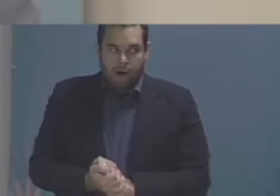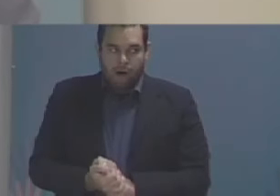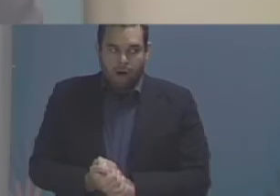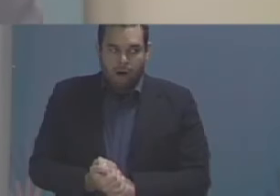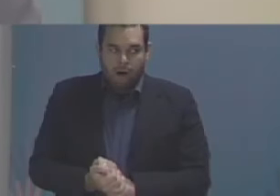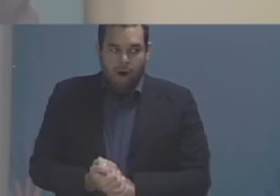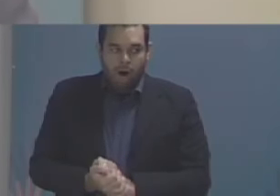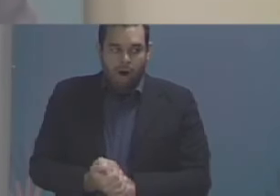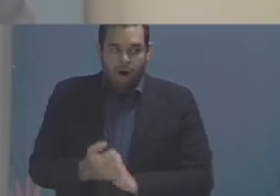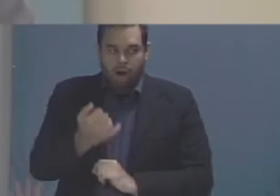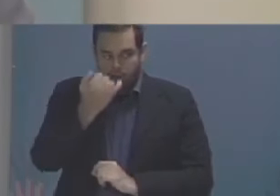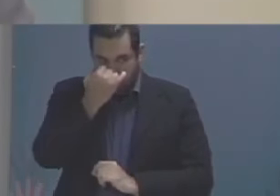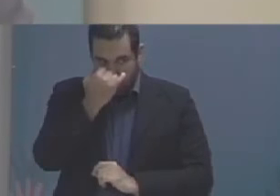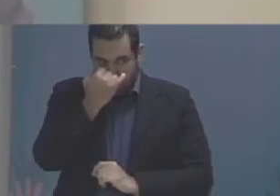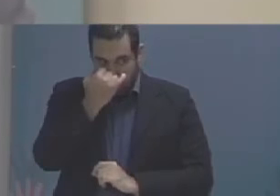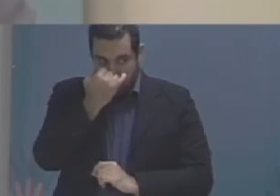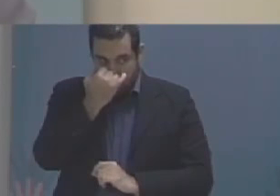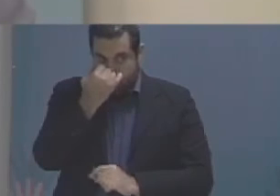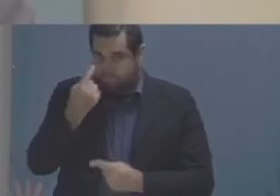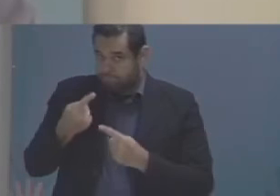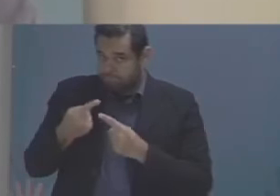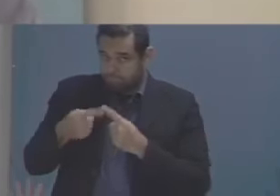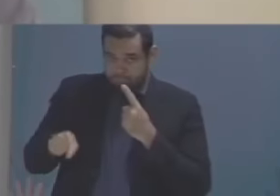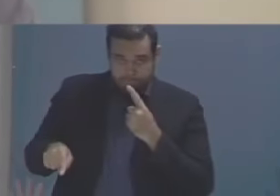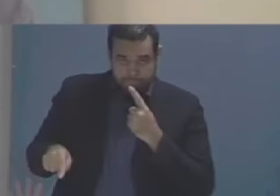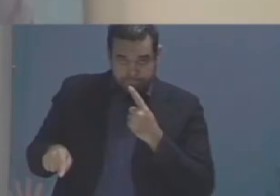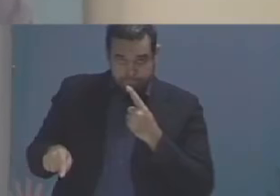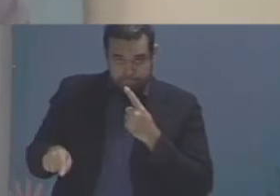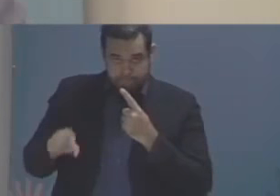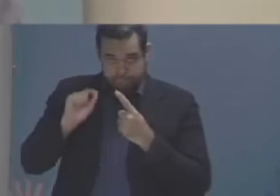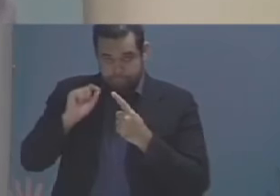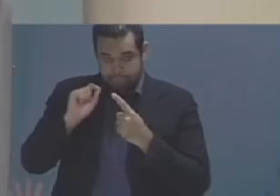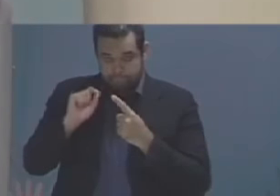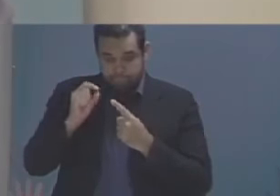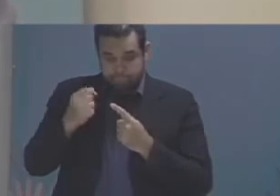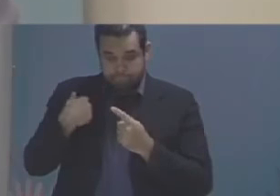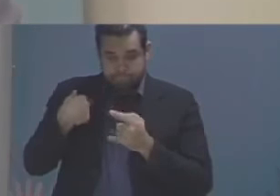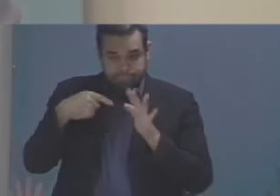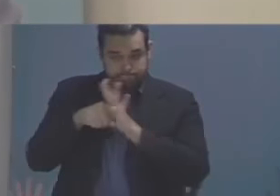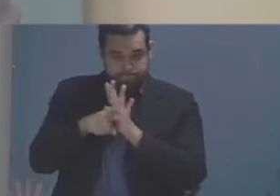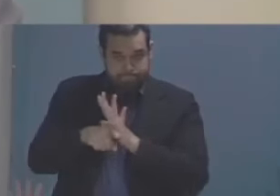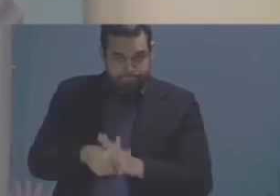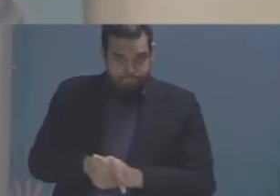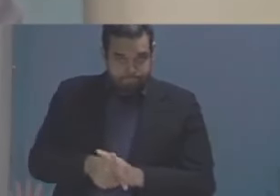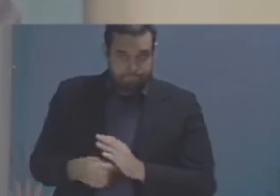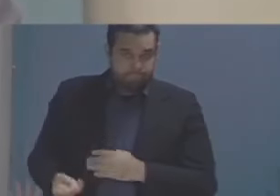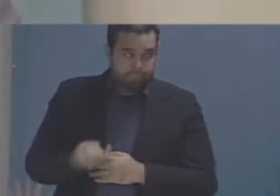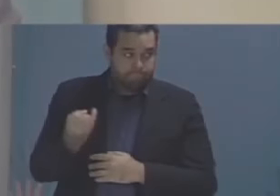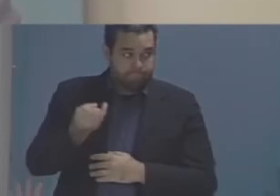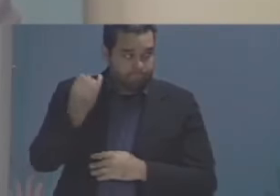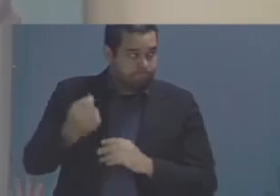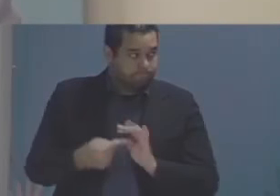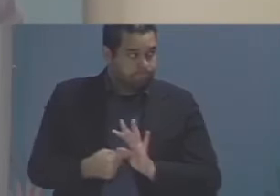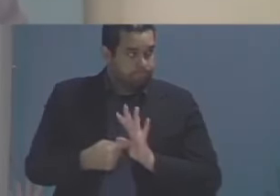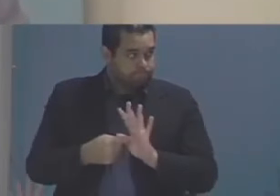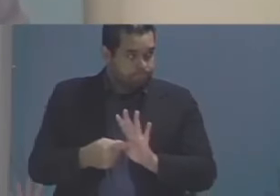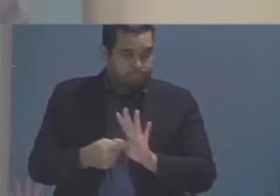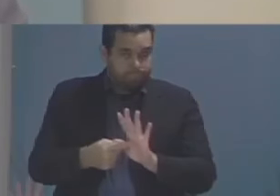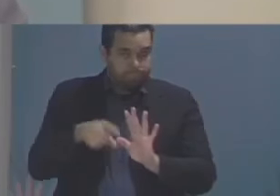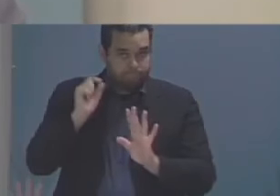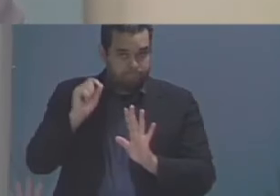Eu peço uma desculpa em ser obrigado a discordar em relação à metodologia de pesquisa. O importante de uma amostragem é a